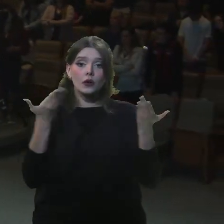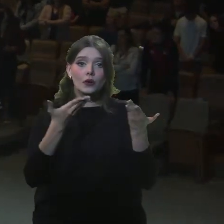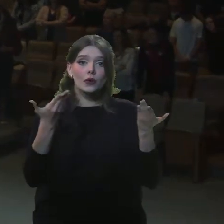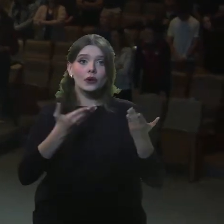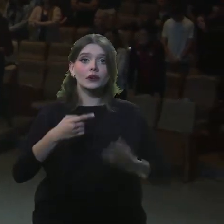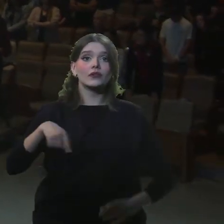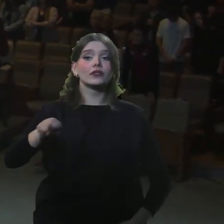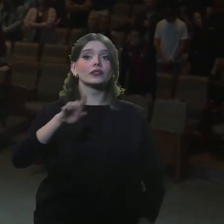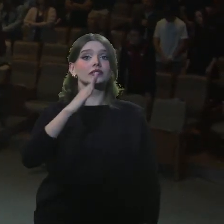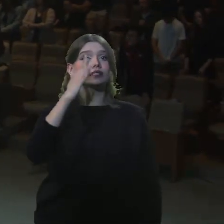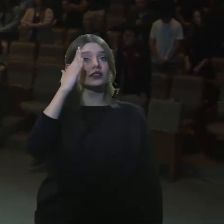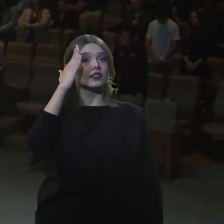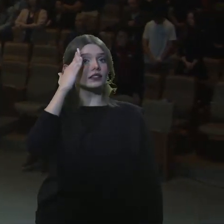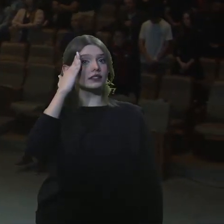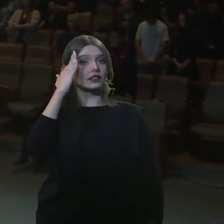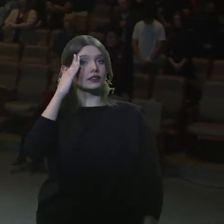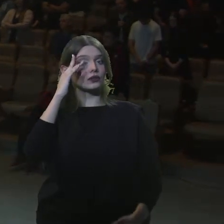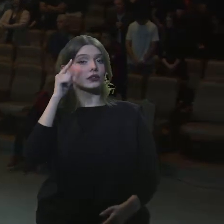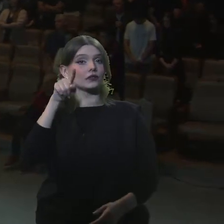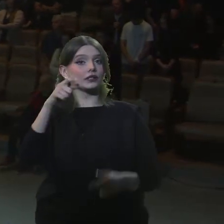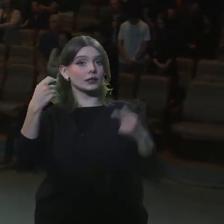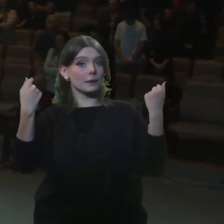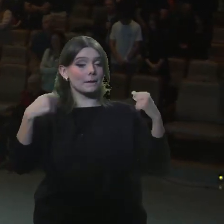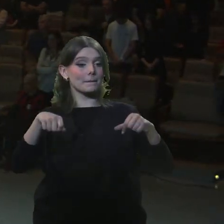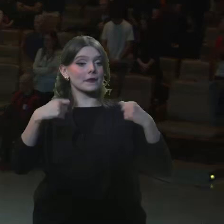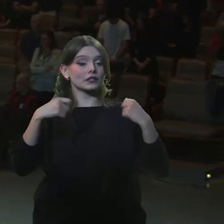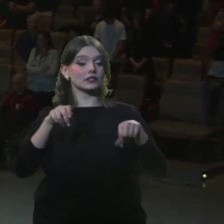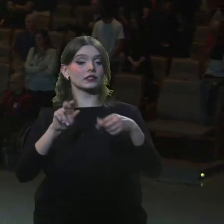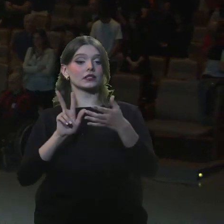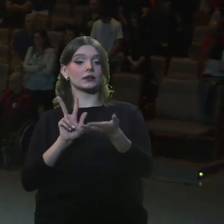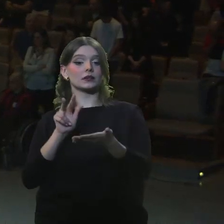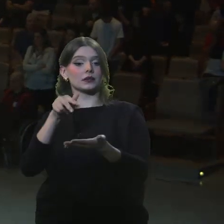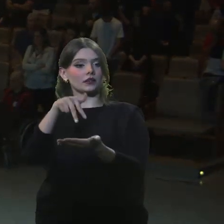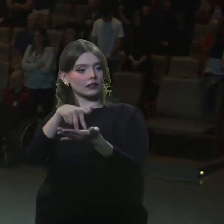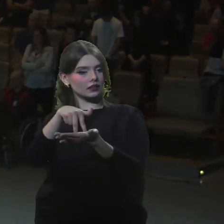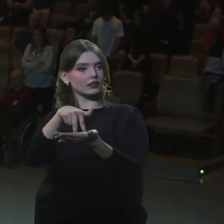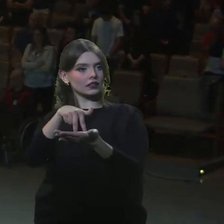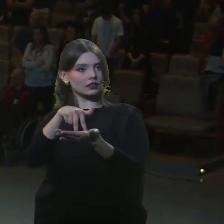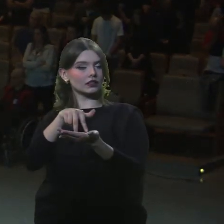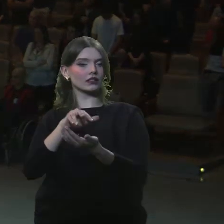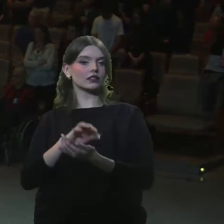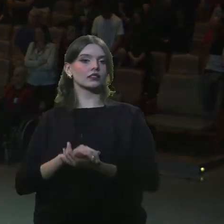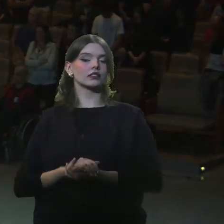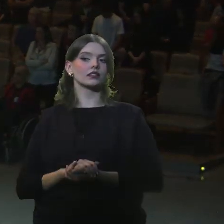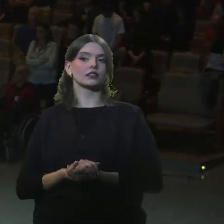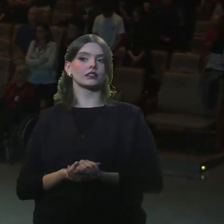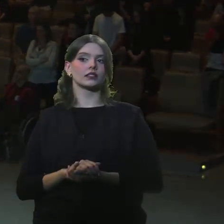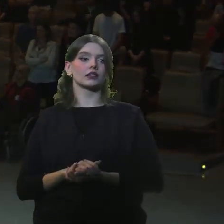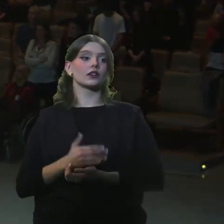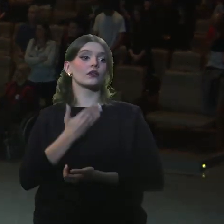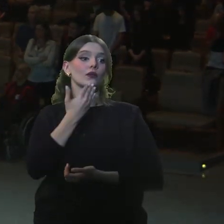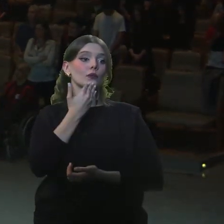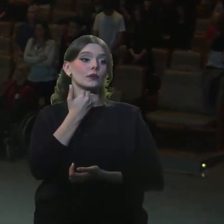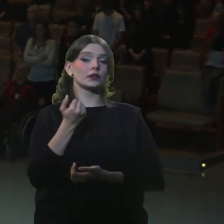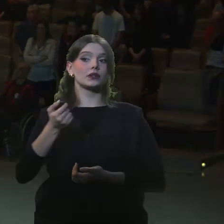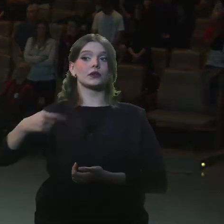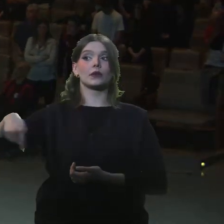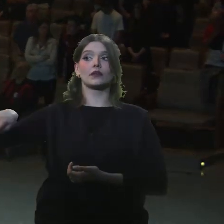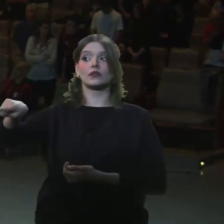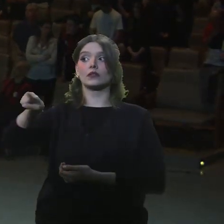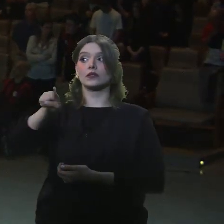certas posturas que você precisa tomar, atitudes que você tem que tomar. Eu vou pedir para você se